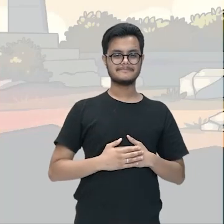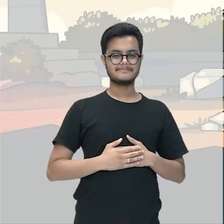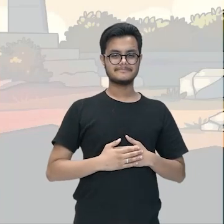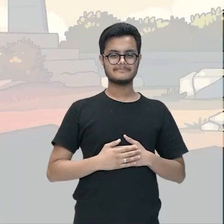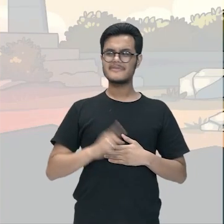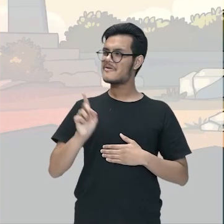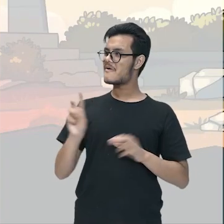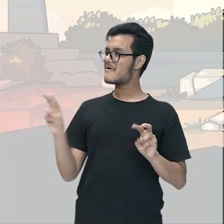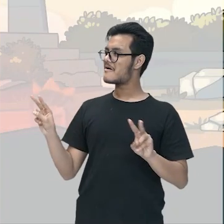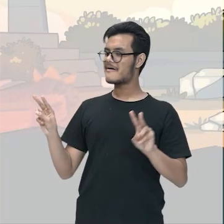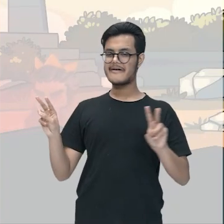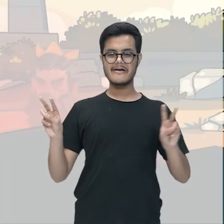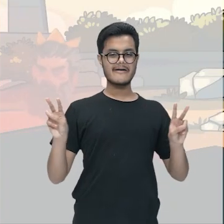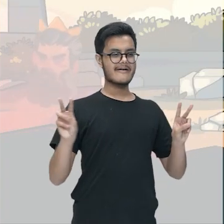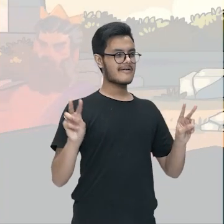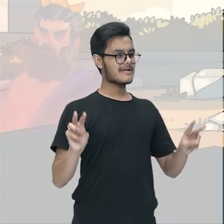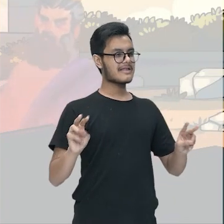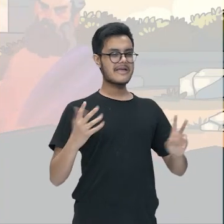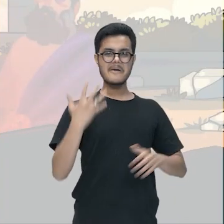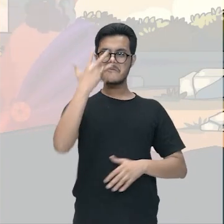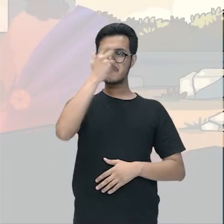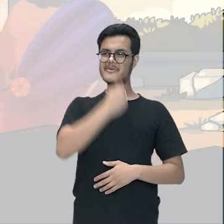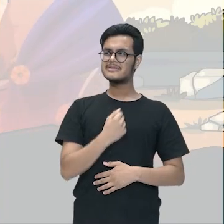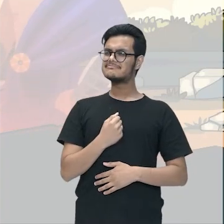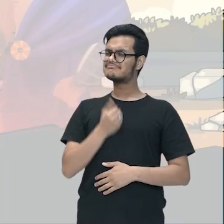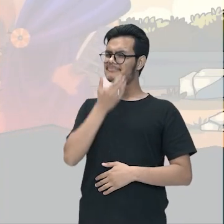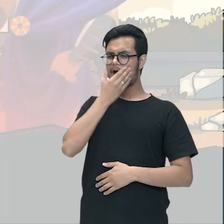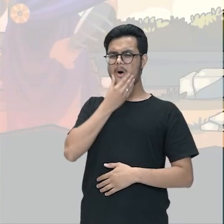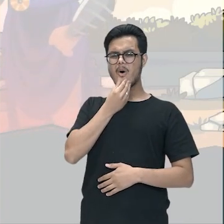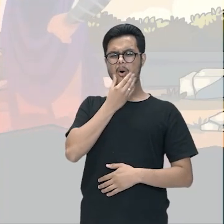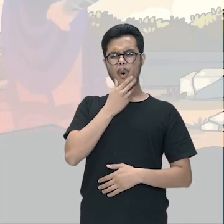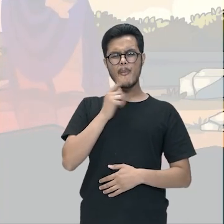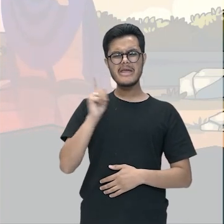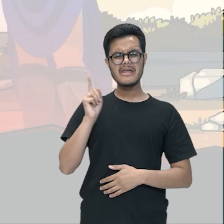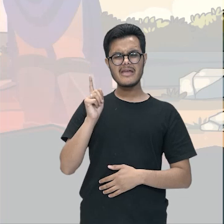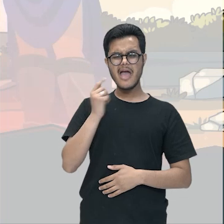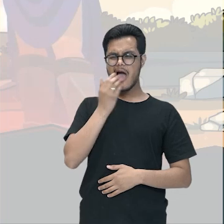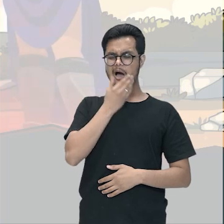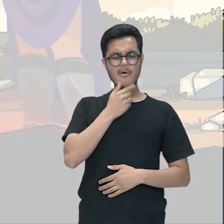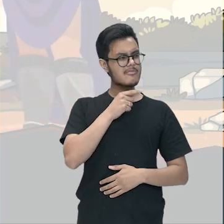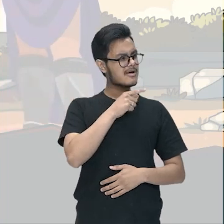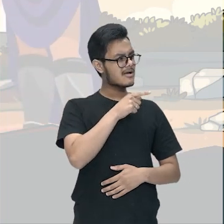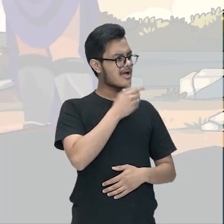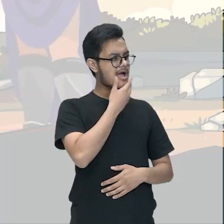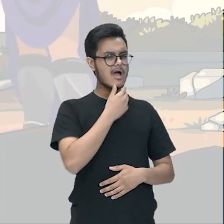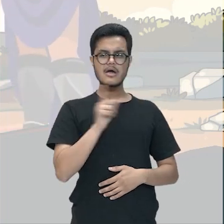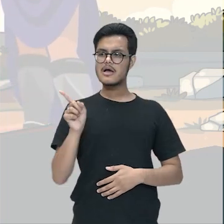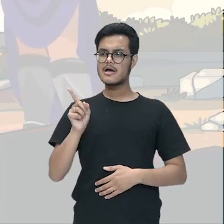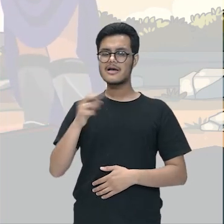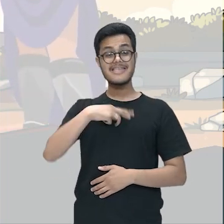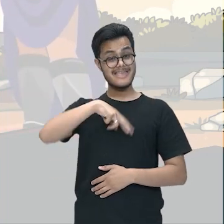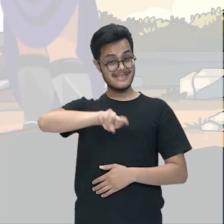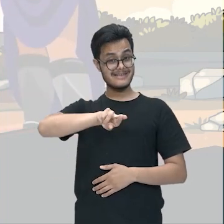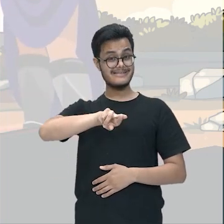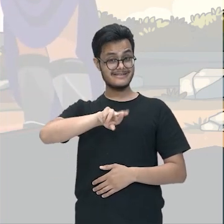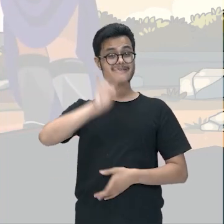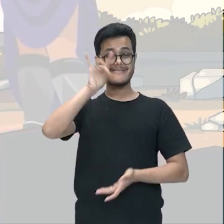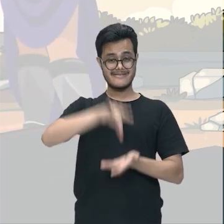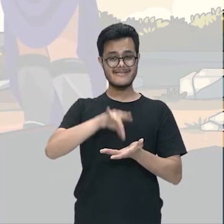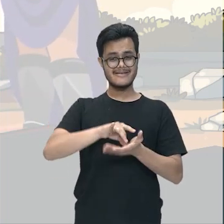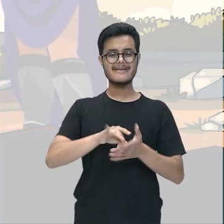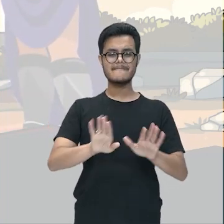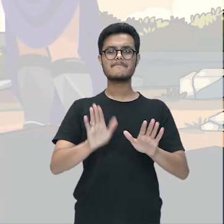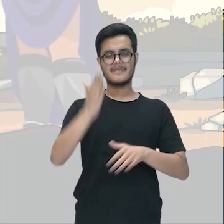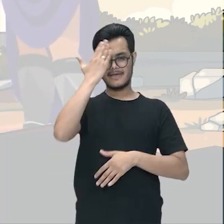que bonito, né, gente? E aqui nós vamos ver o quê, né? A parte, então, da religião. Viram ainda agora, né?